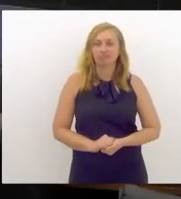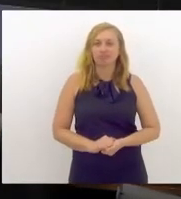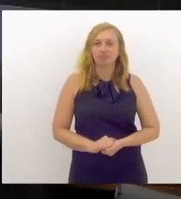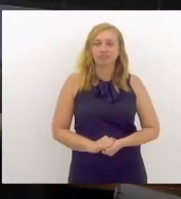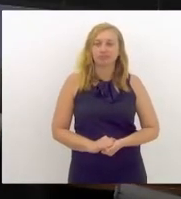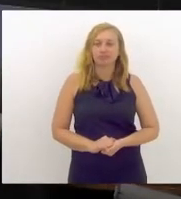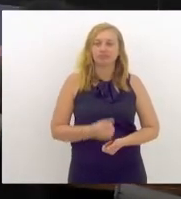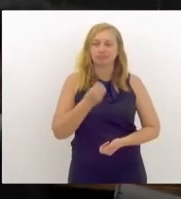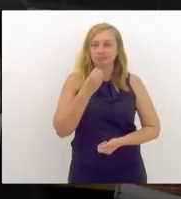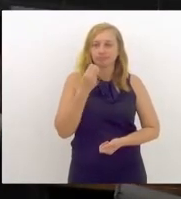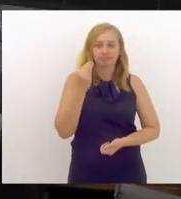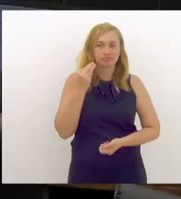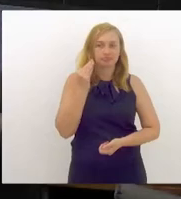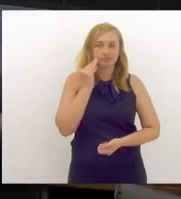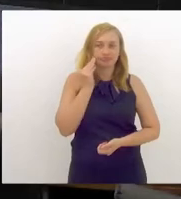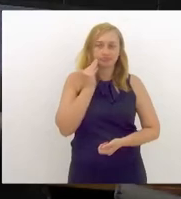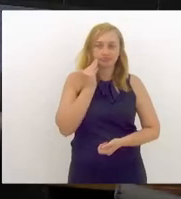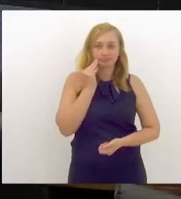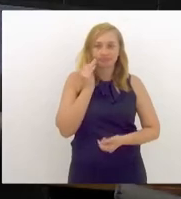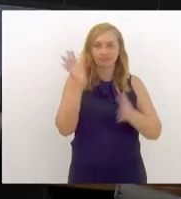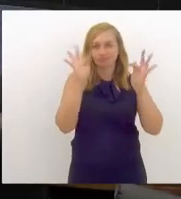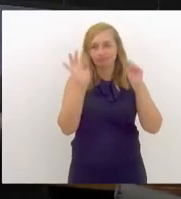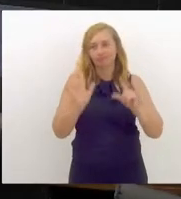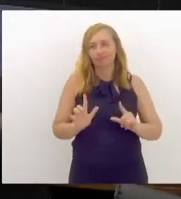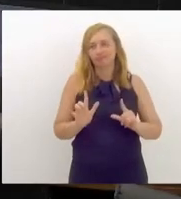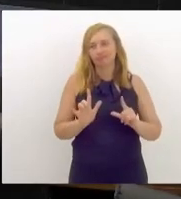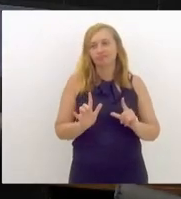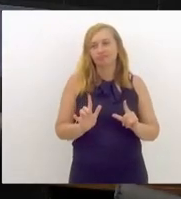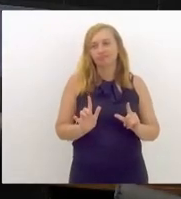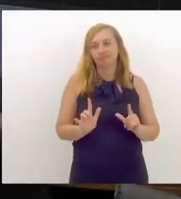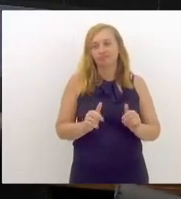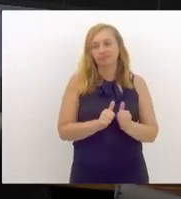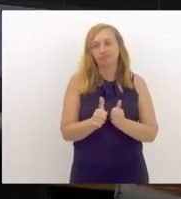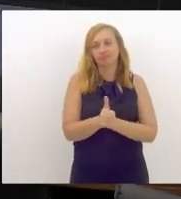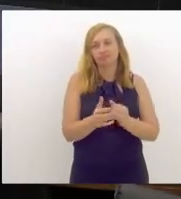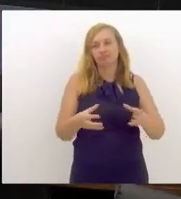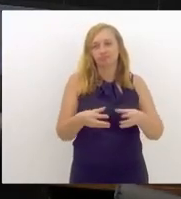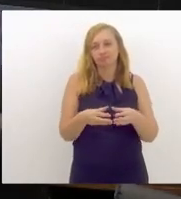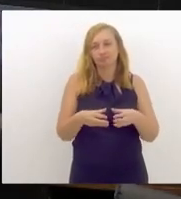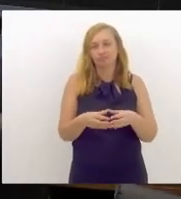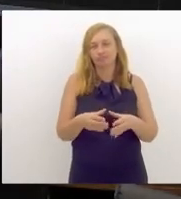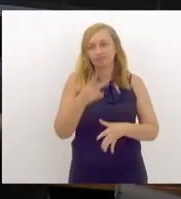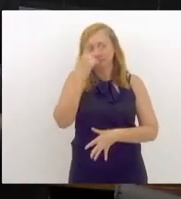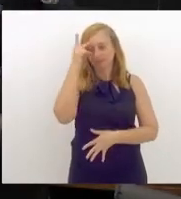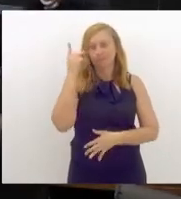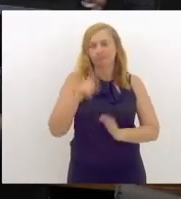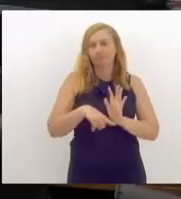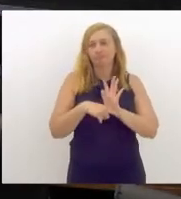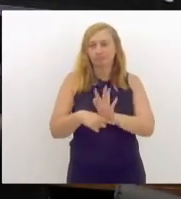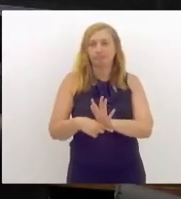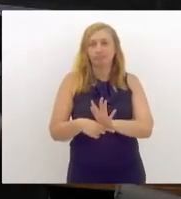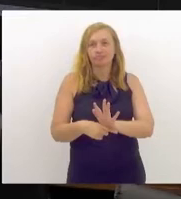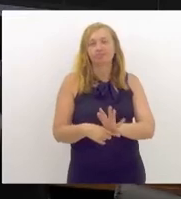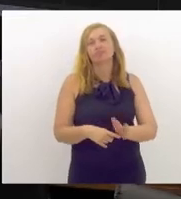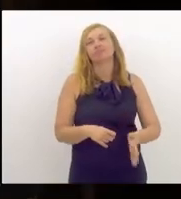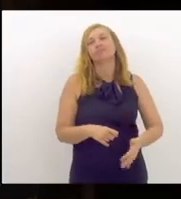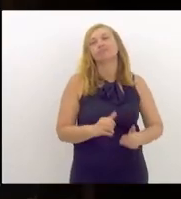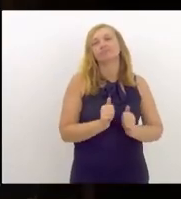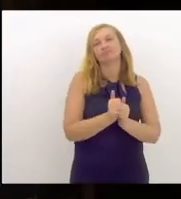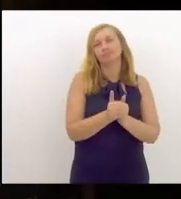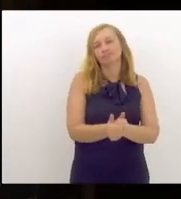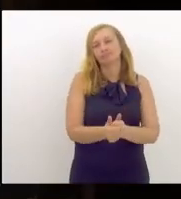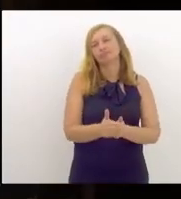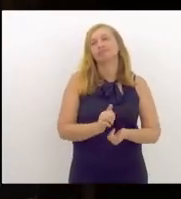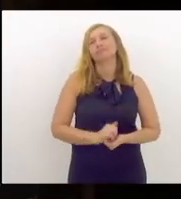Mônica muito feliz em ter você a frente da comissão uma pessoa que tanto ajudou o nosso segmento